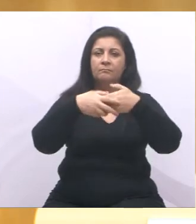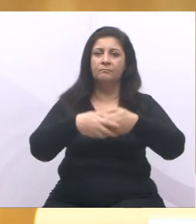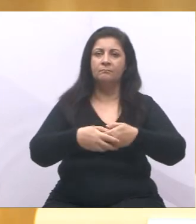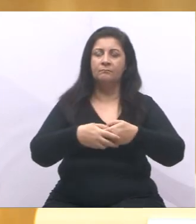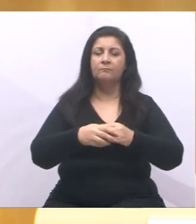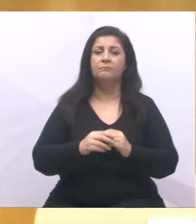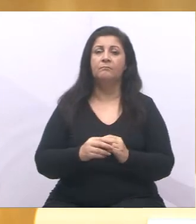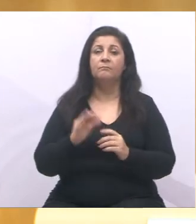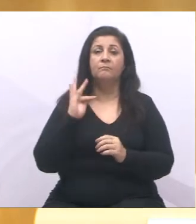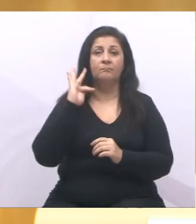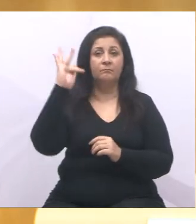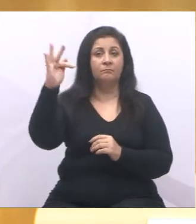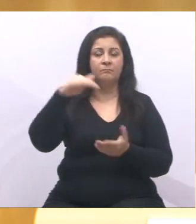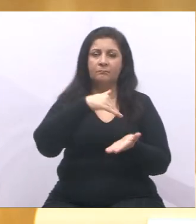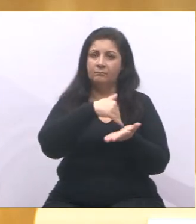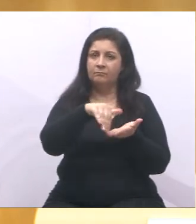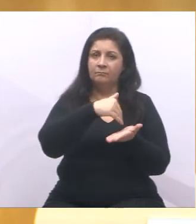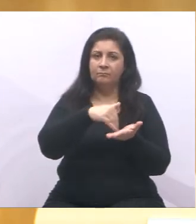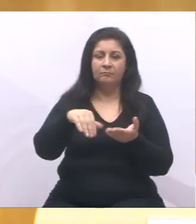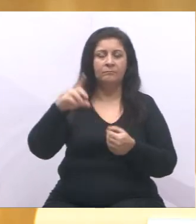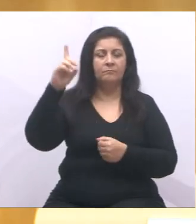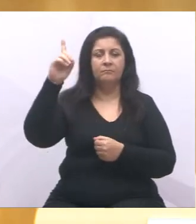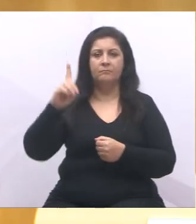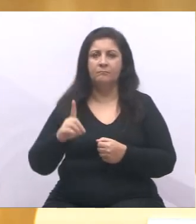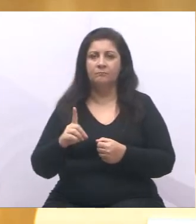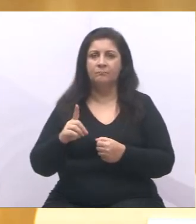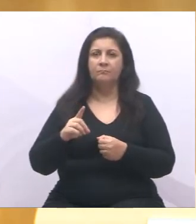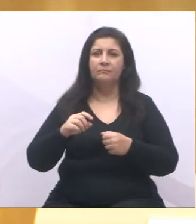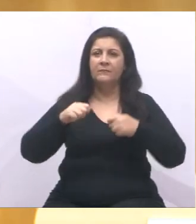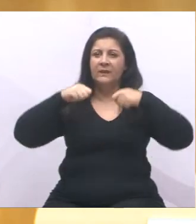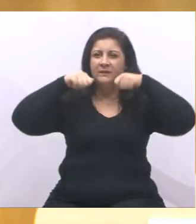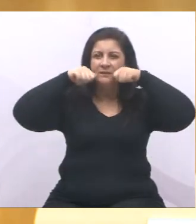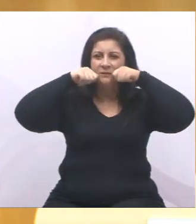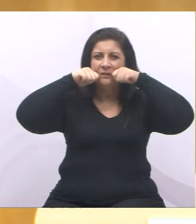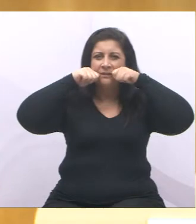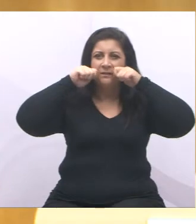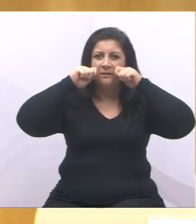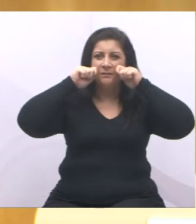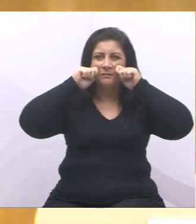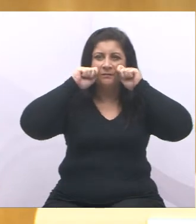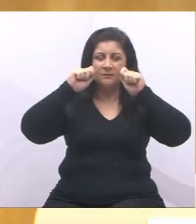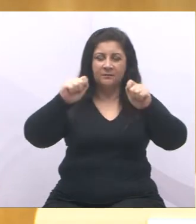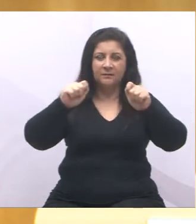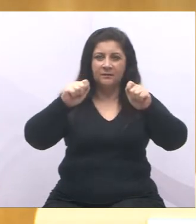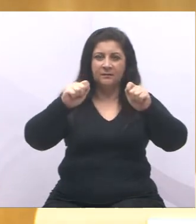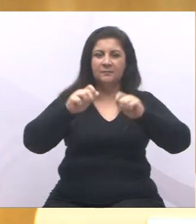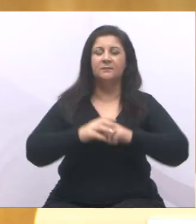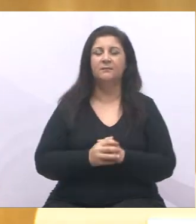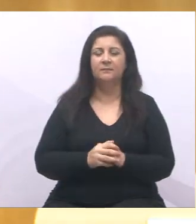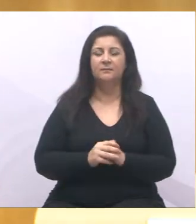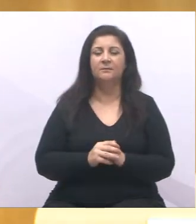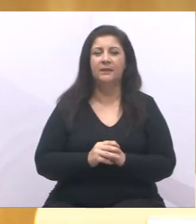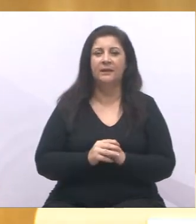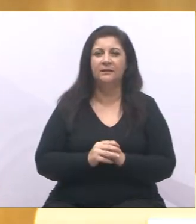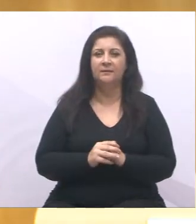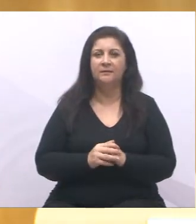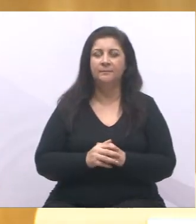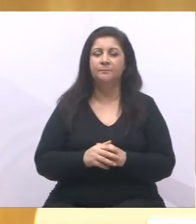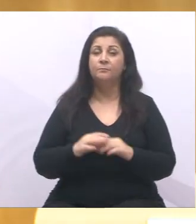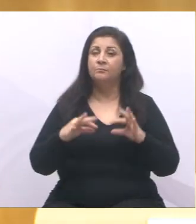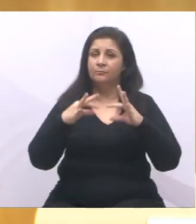futuros secretários, diretores, assessores, servidores da nossa Prefeitura, do Poder